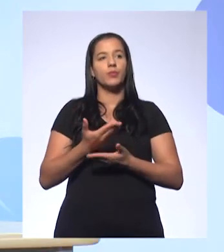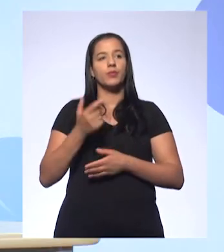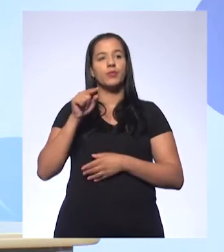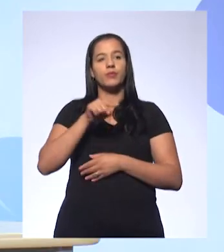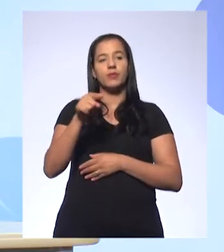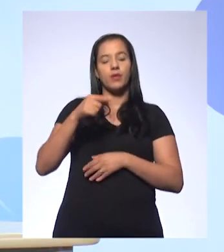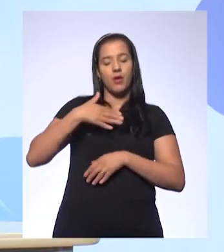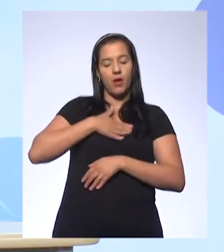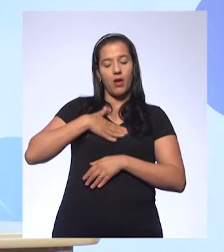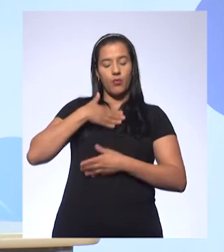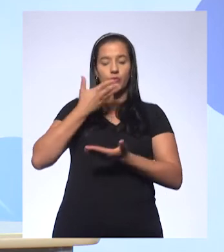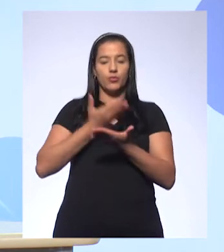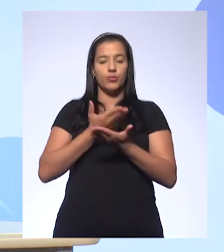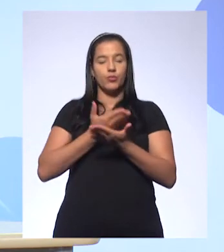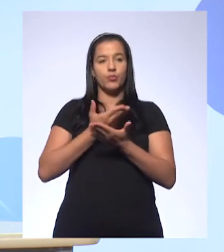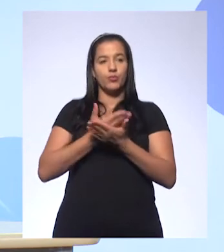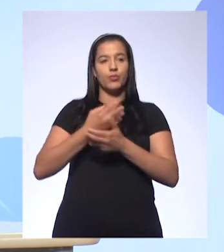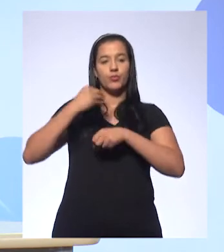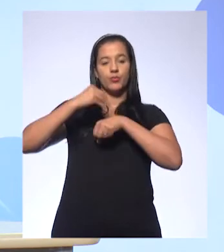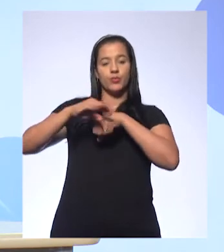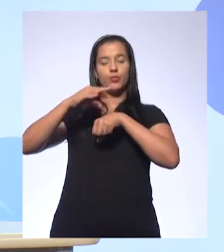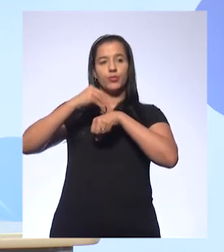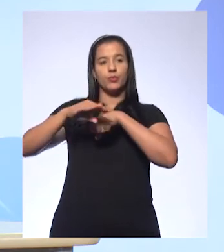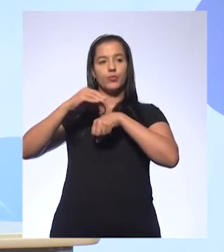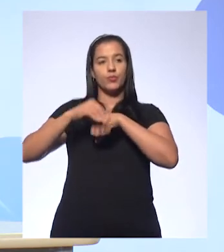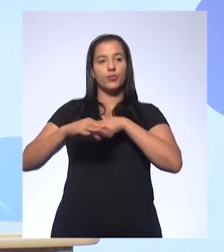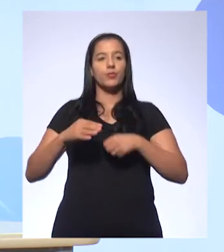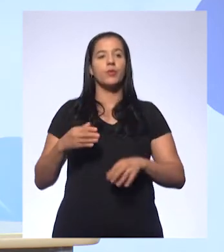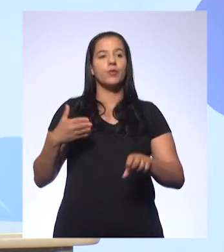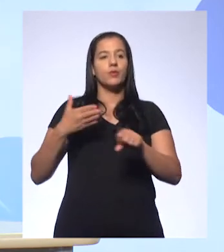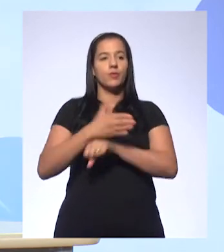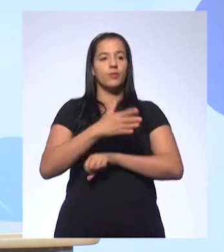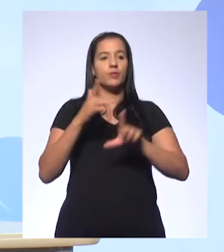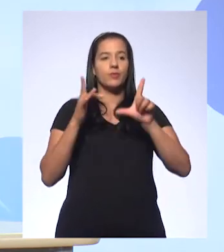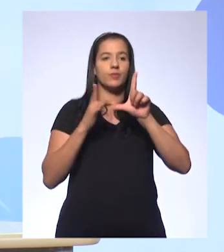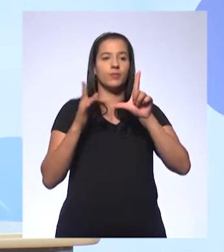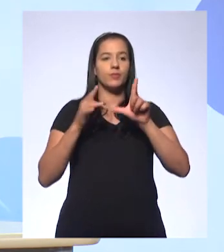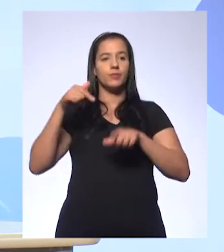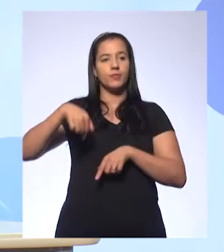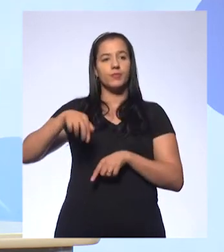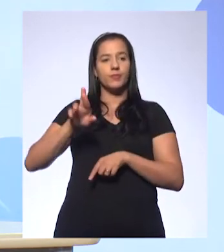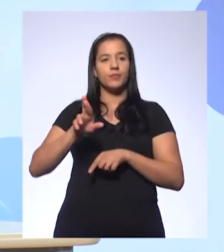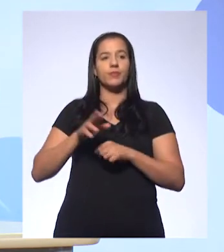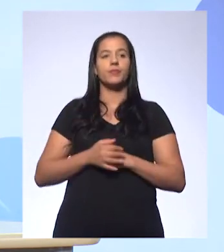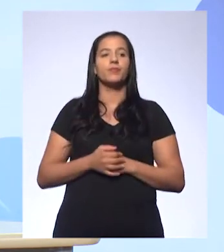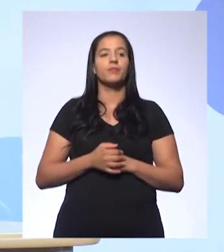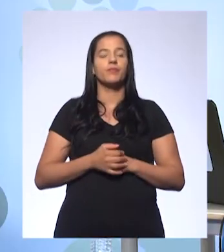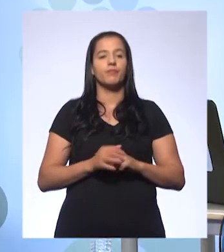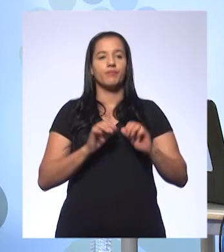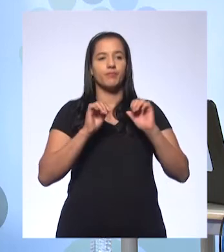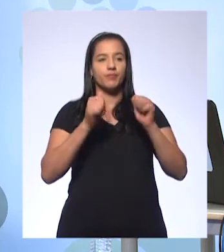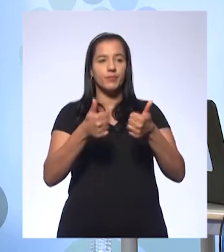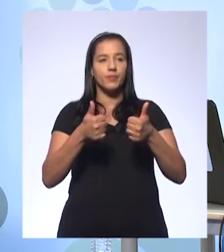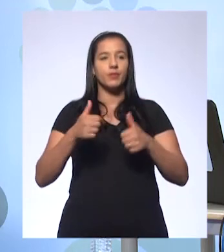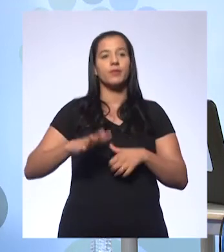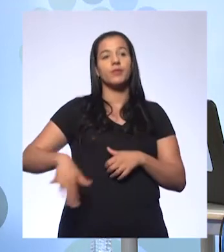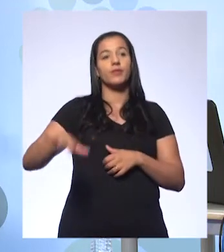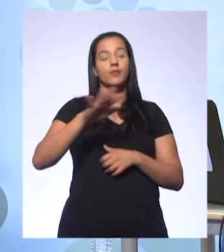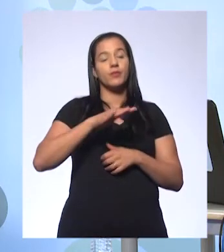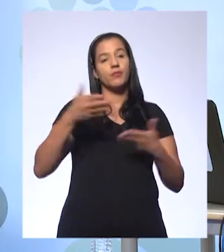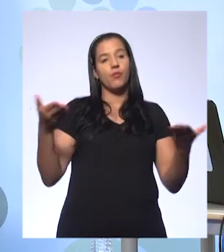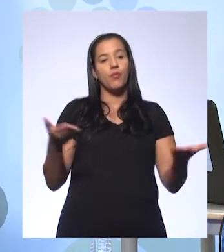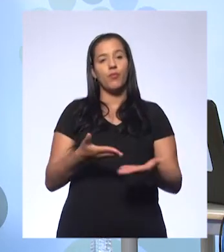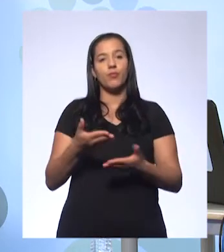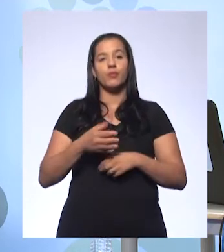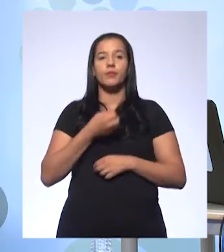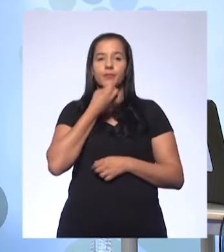que você teve dessa aula aí, suas sugestões, acessando o link ou o QR Code aí, né, Edi Joel? Isso aí, gente, para quem ficou por aqui,